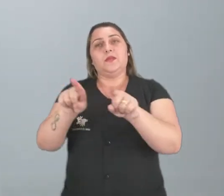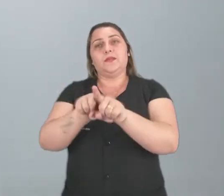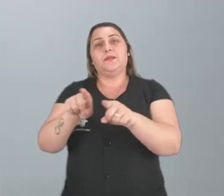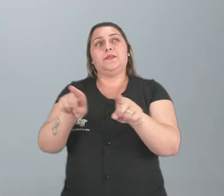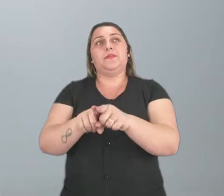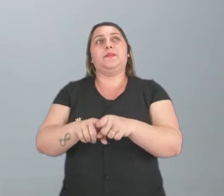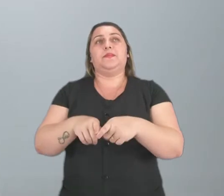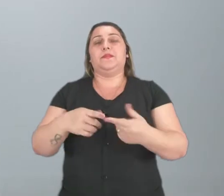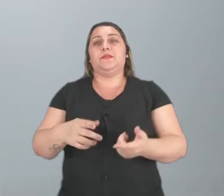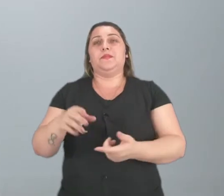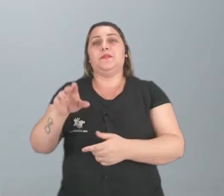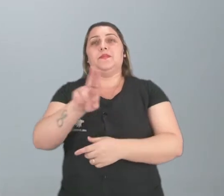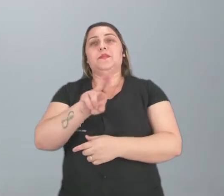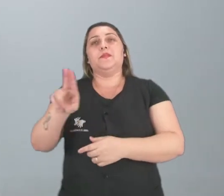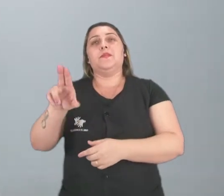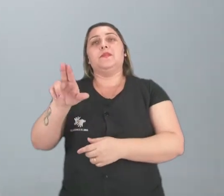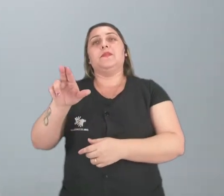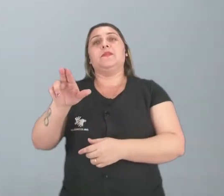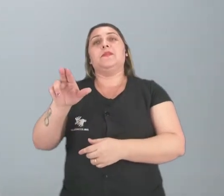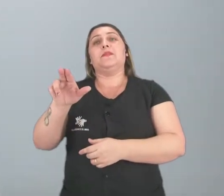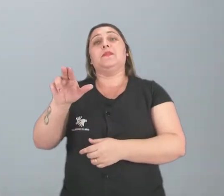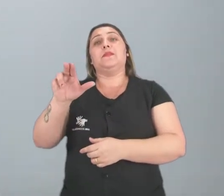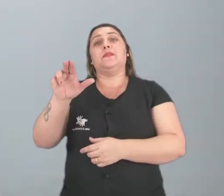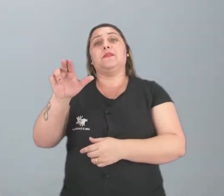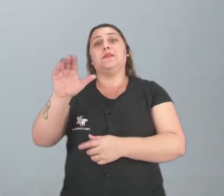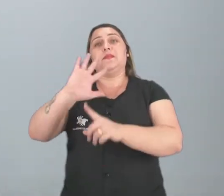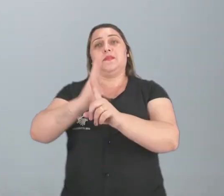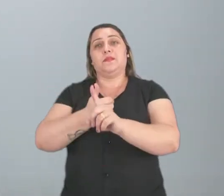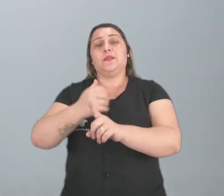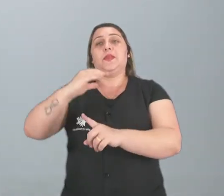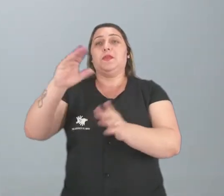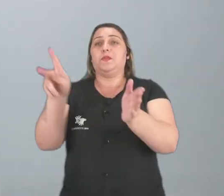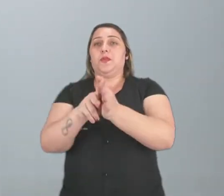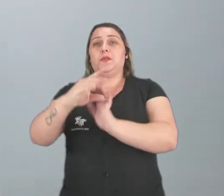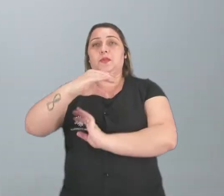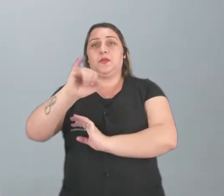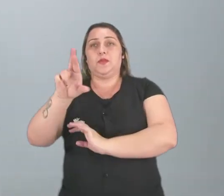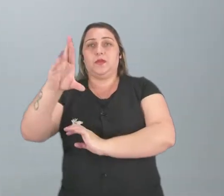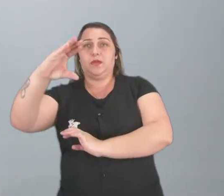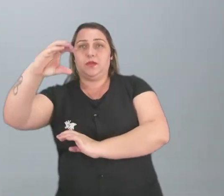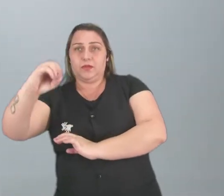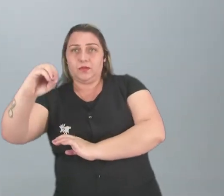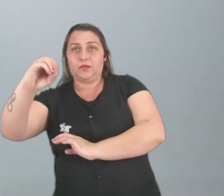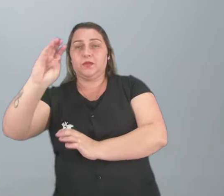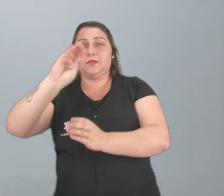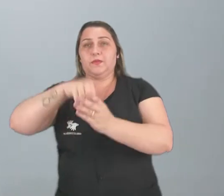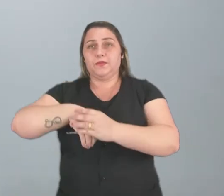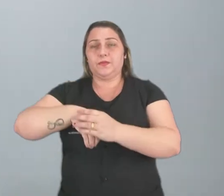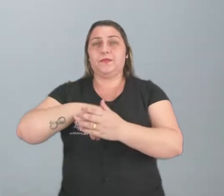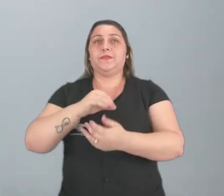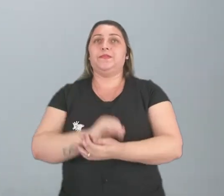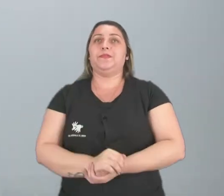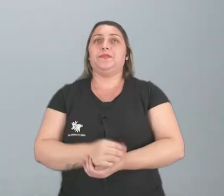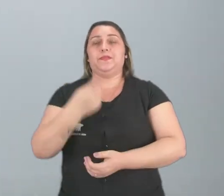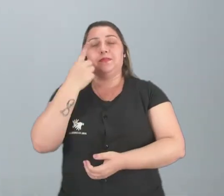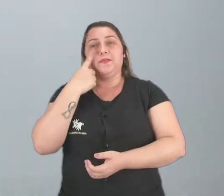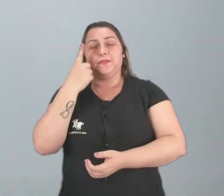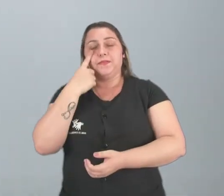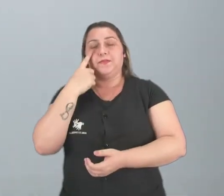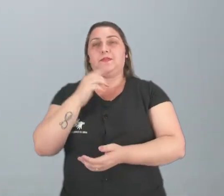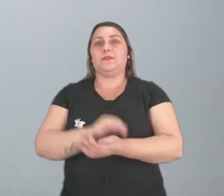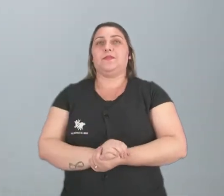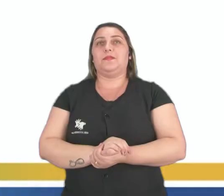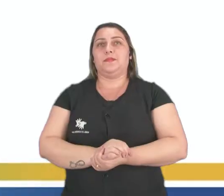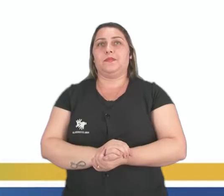também, que se chama as artes circenses, né? Que são as artes que são praticadas dentro de circos. Vamos ver um pouquinho mais